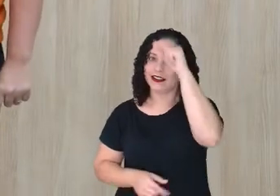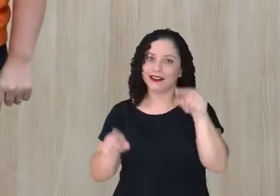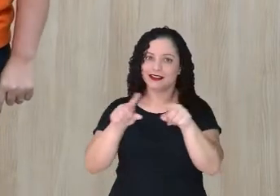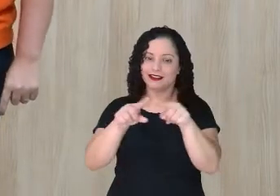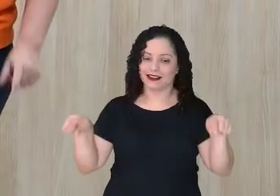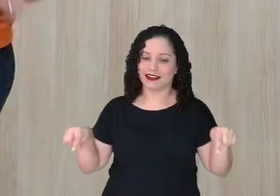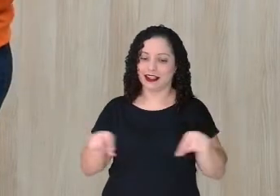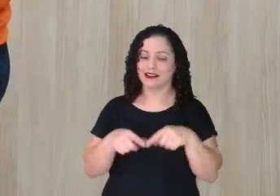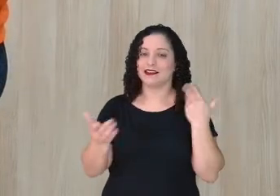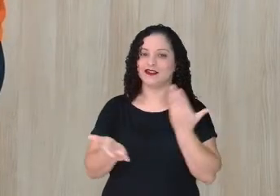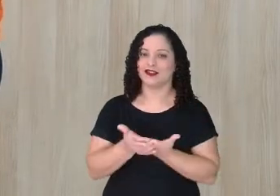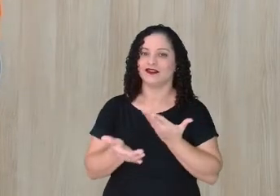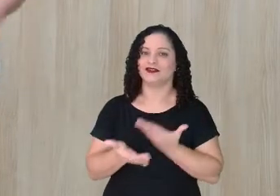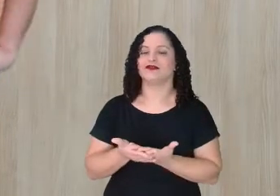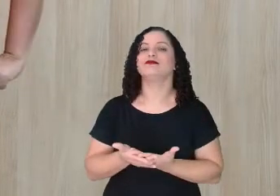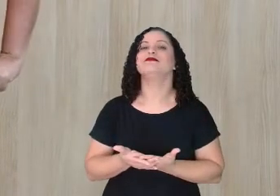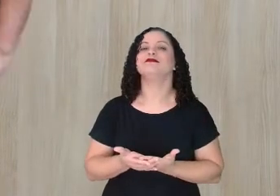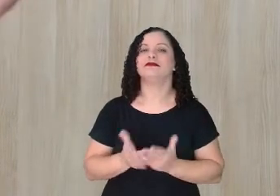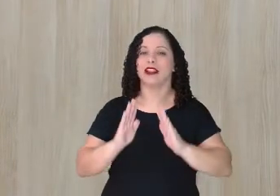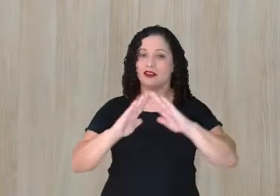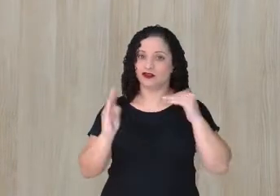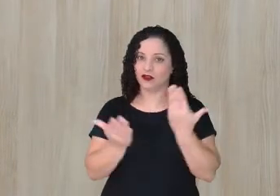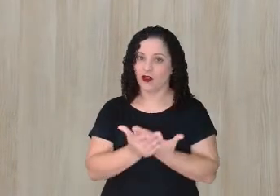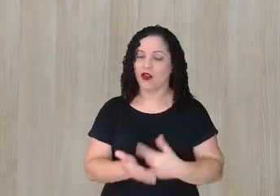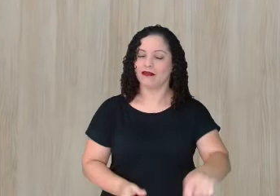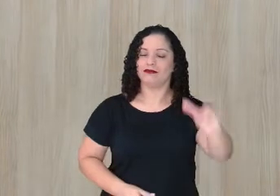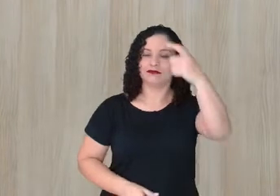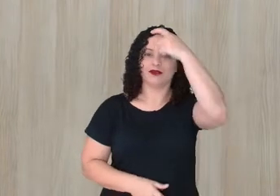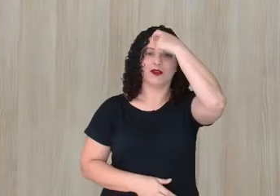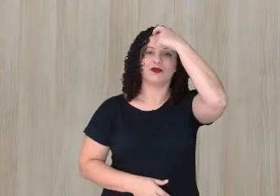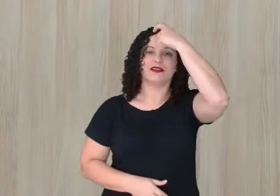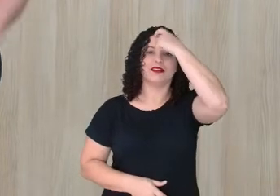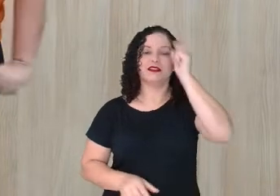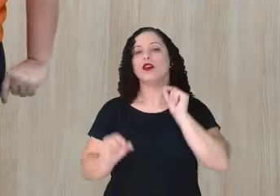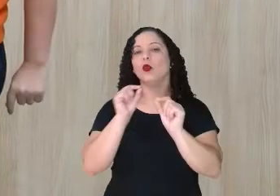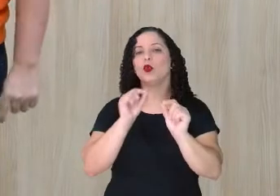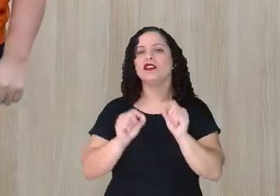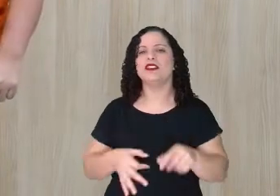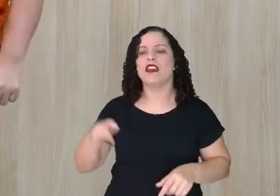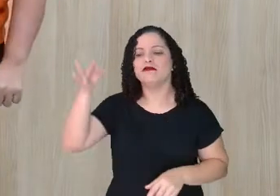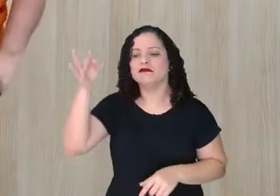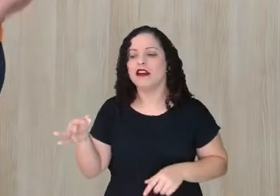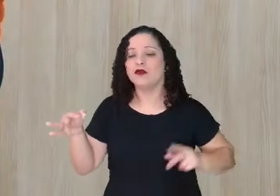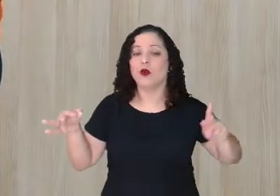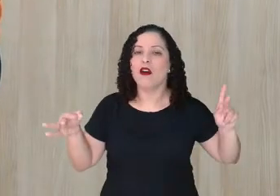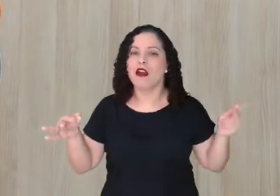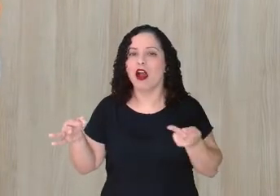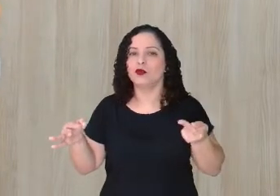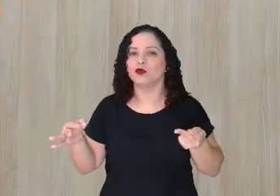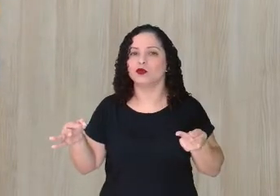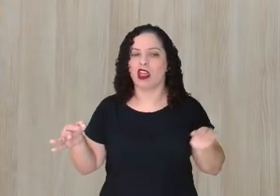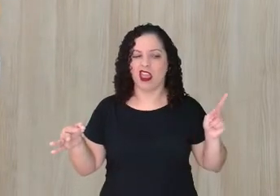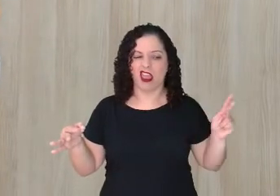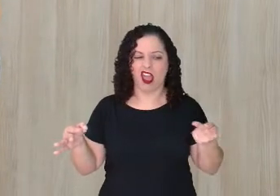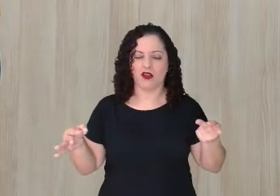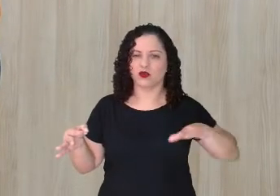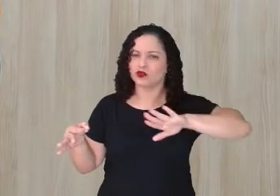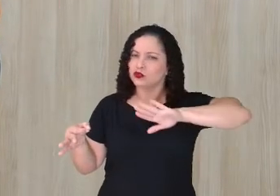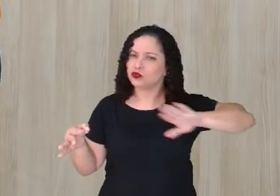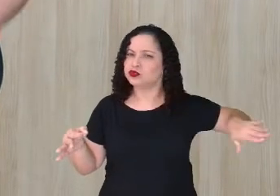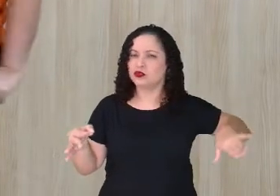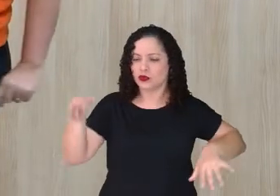de aula. A gente aprende na sala de aula a ter consciência do que é certo e do que é errado. E o que é errado não deve